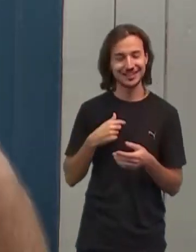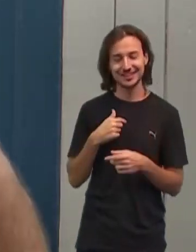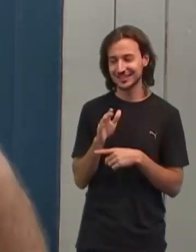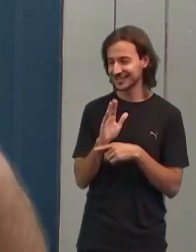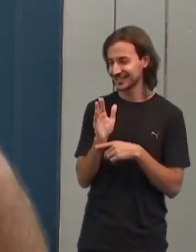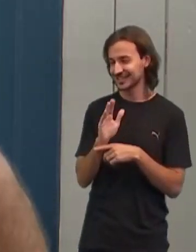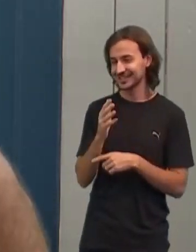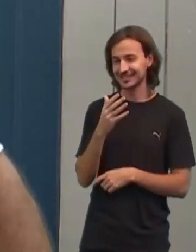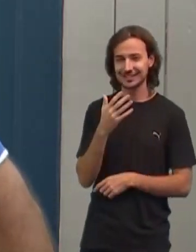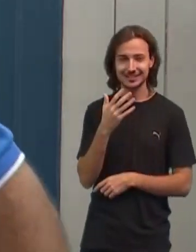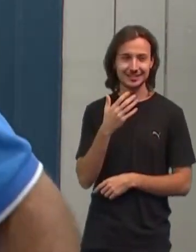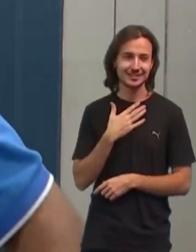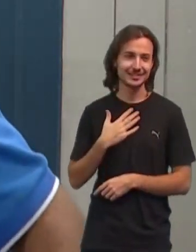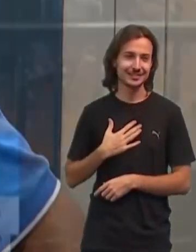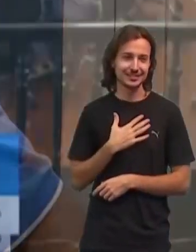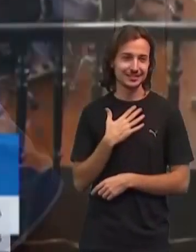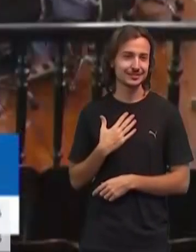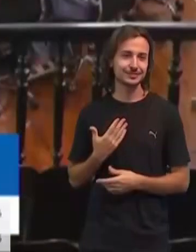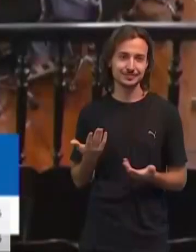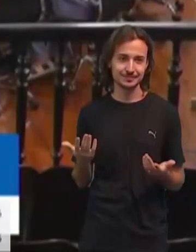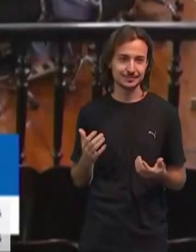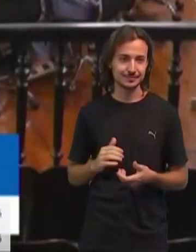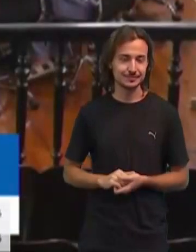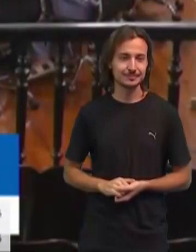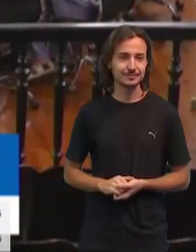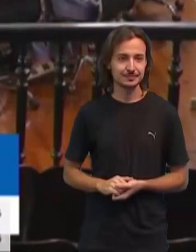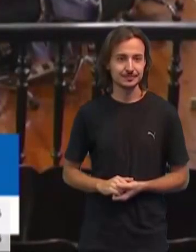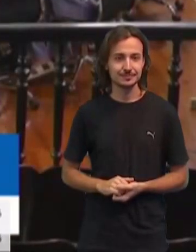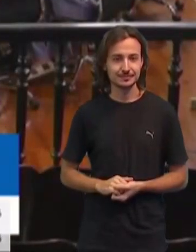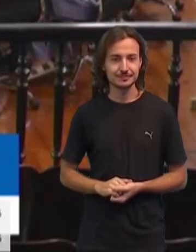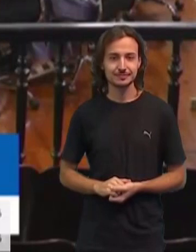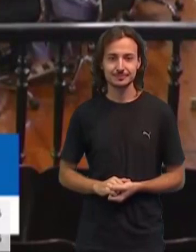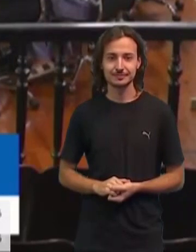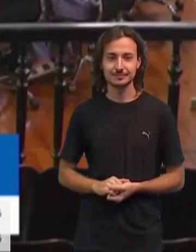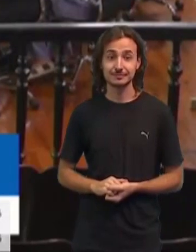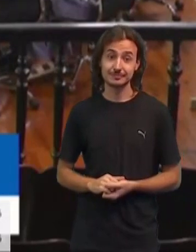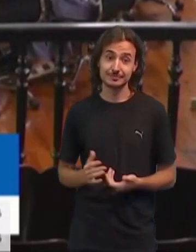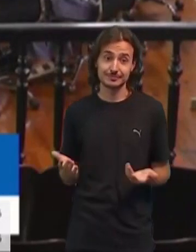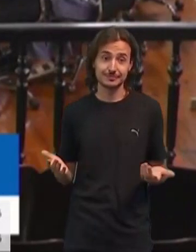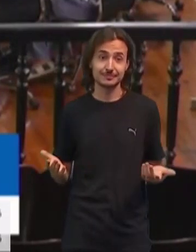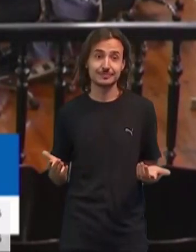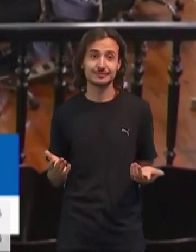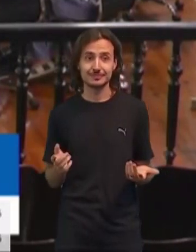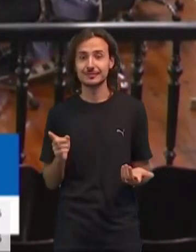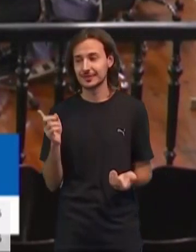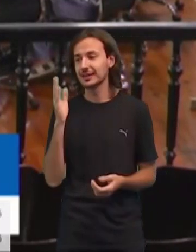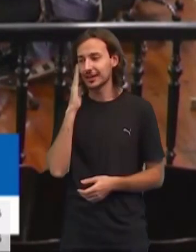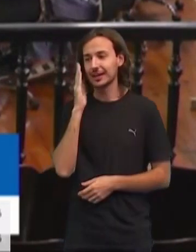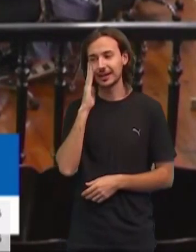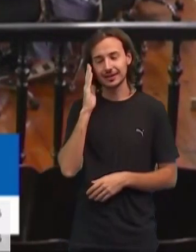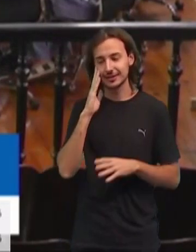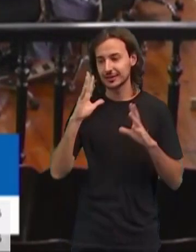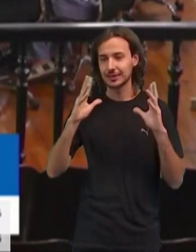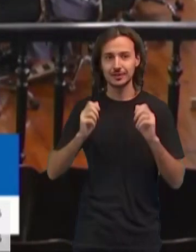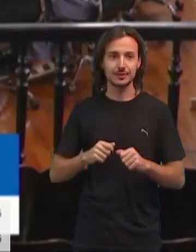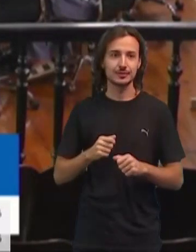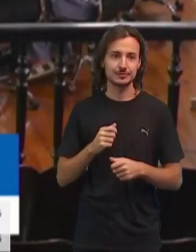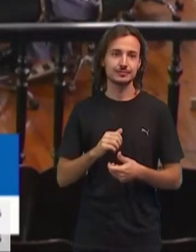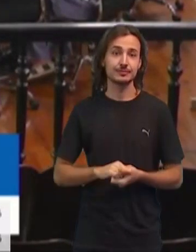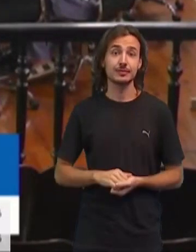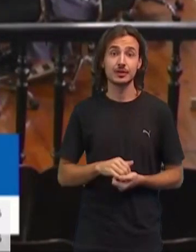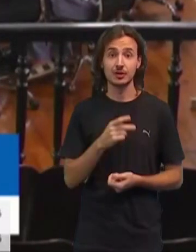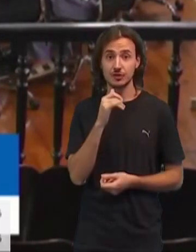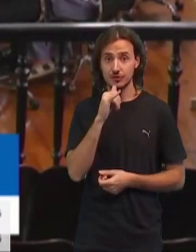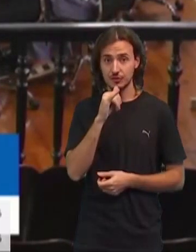adorando. Ele falou por água que no período de 12... Isso é na audiência pública, tá, gente? Ele falou período de 12 meses.